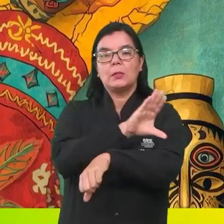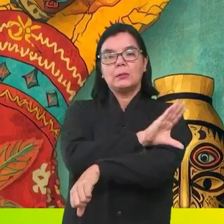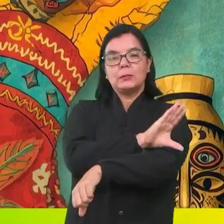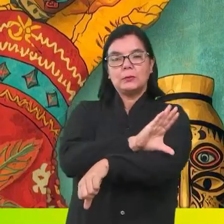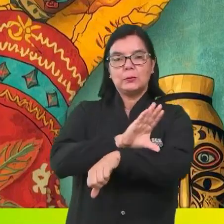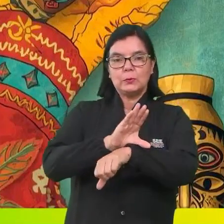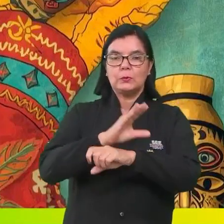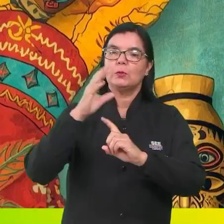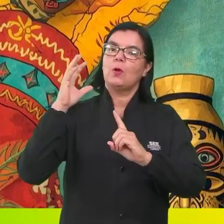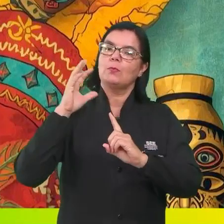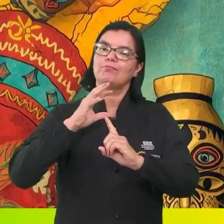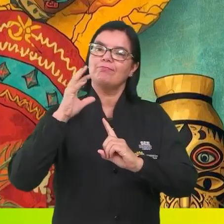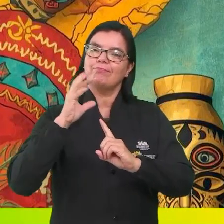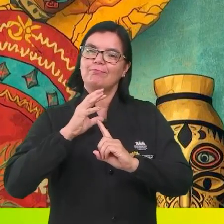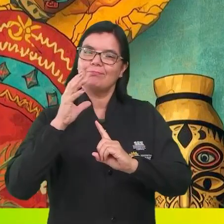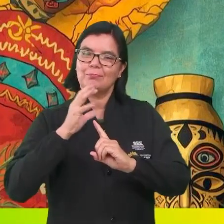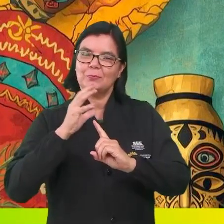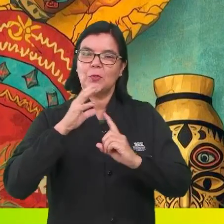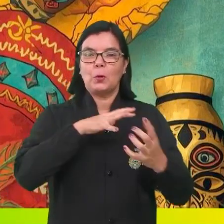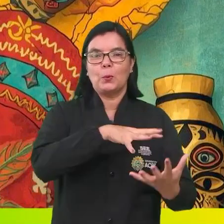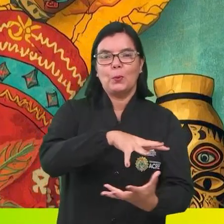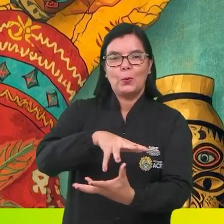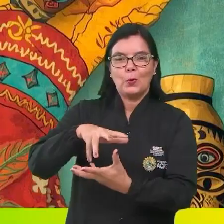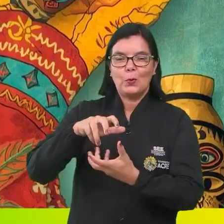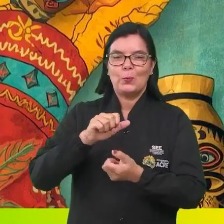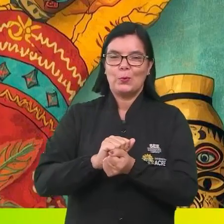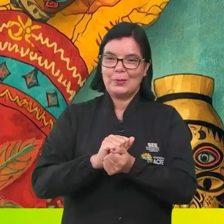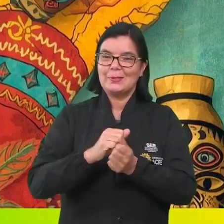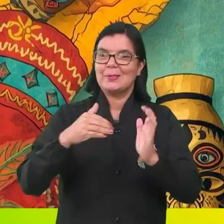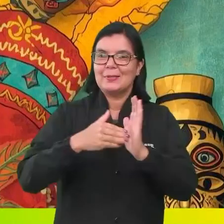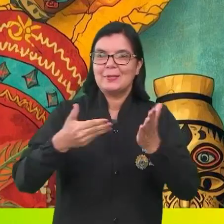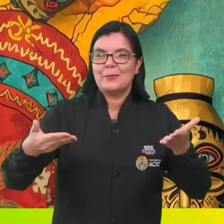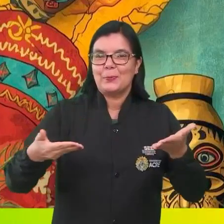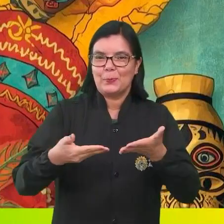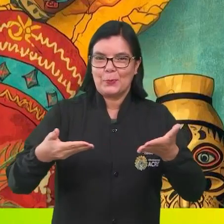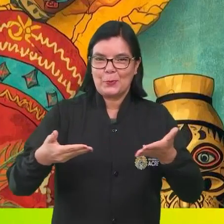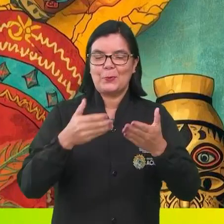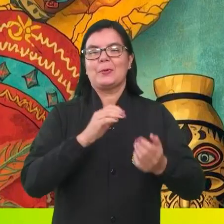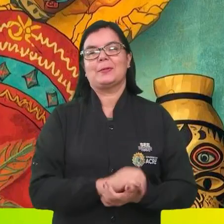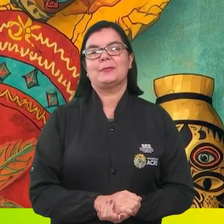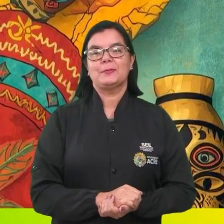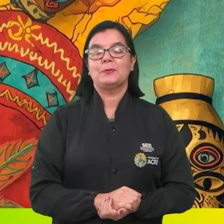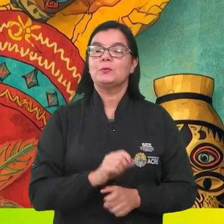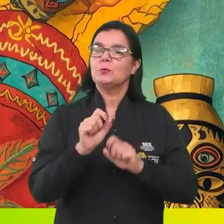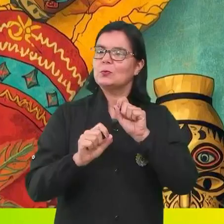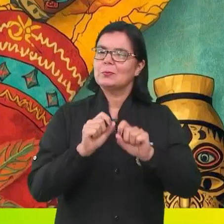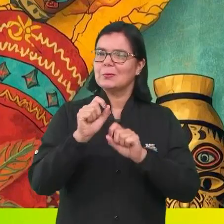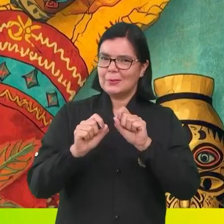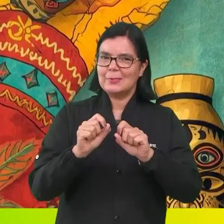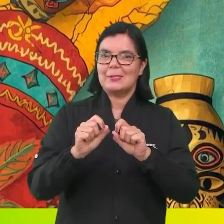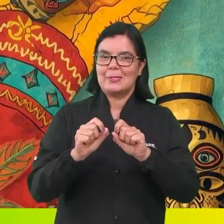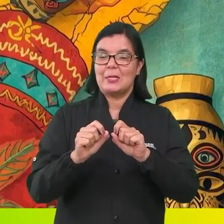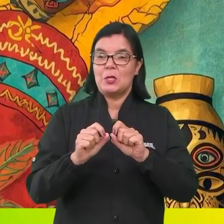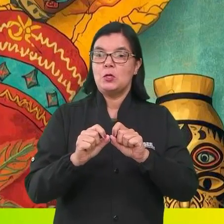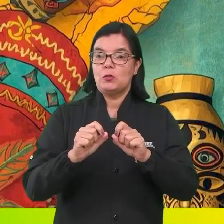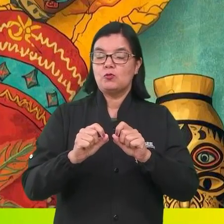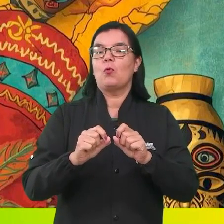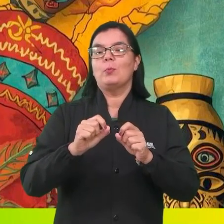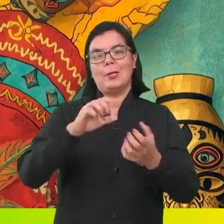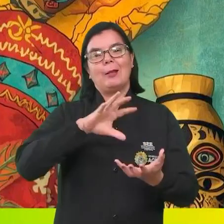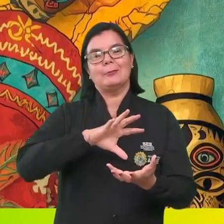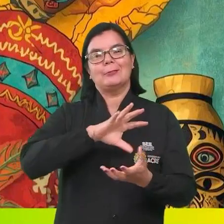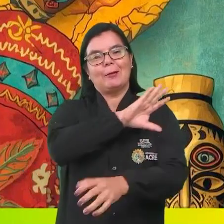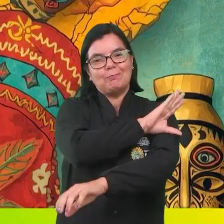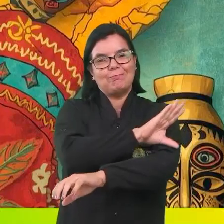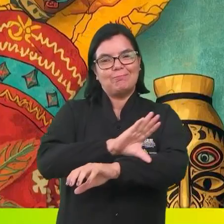cultura influencia o mundo até os dias atuais. Então nós vamos falar sobre essa rica cultura,